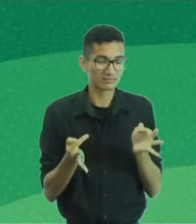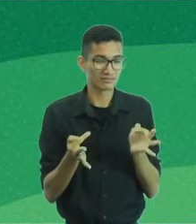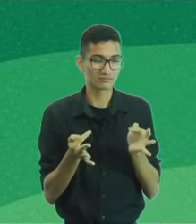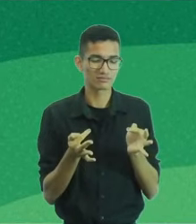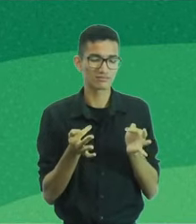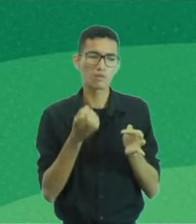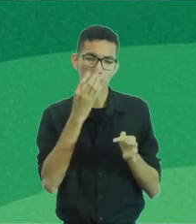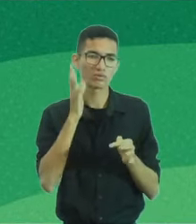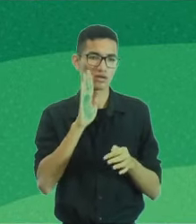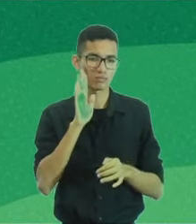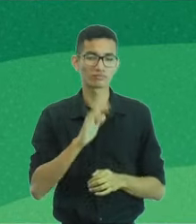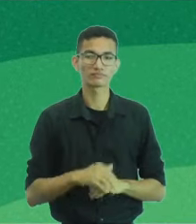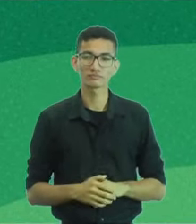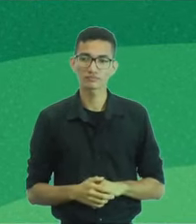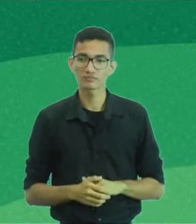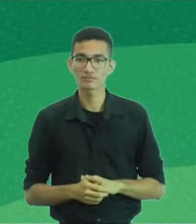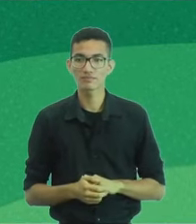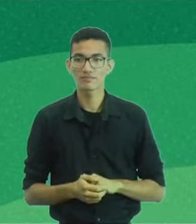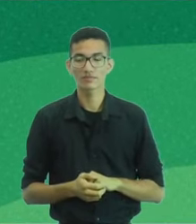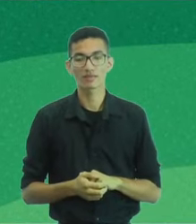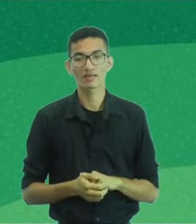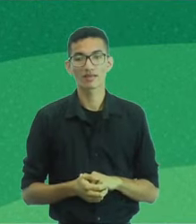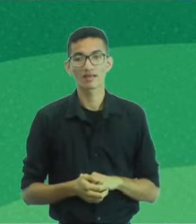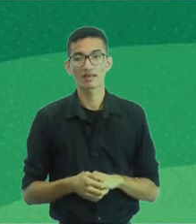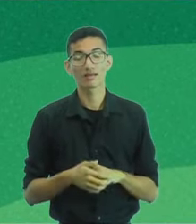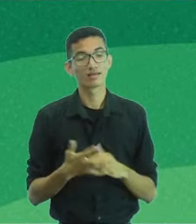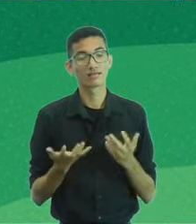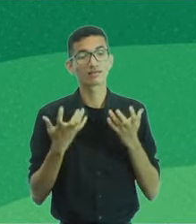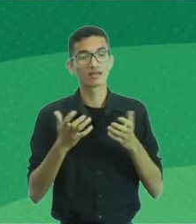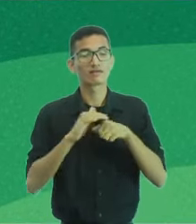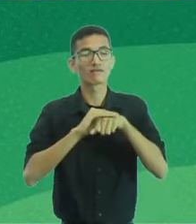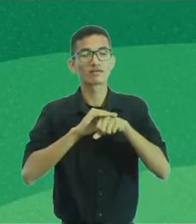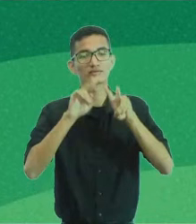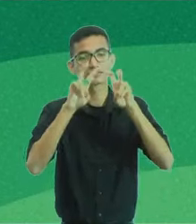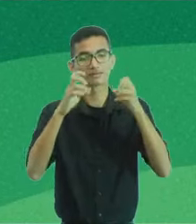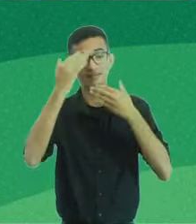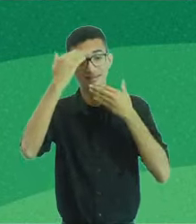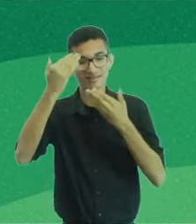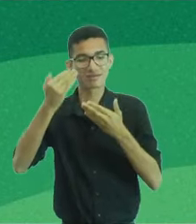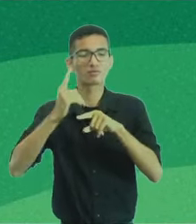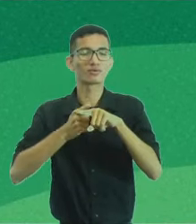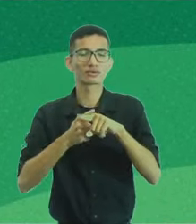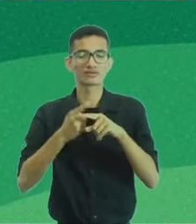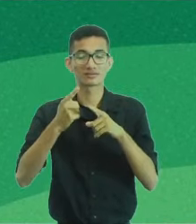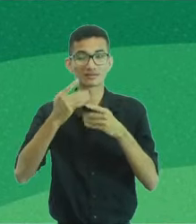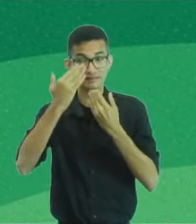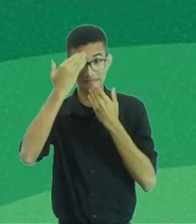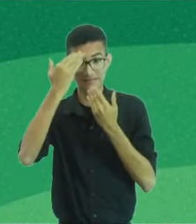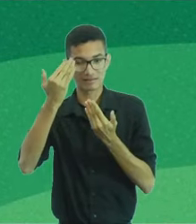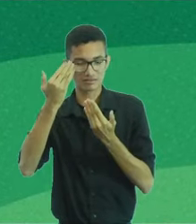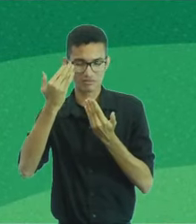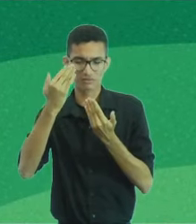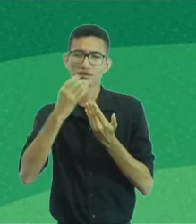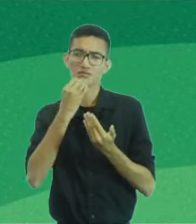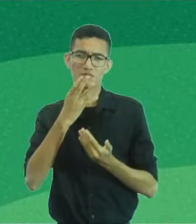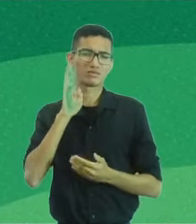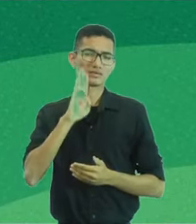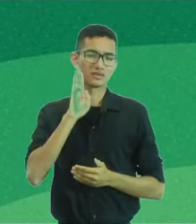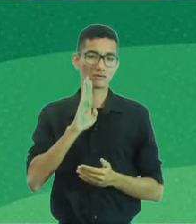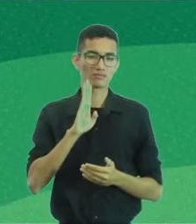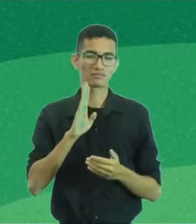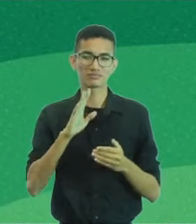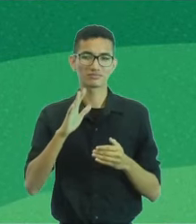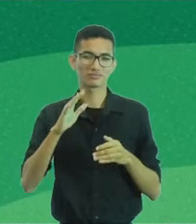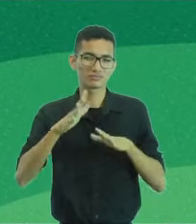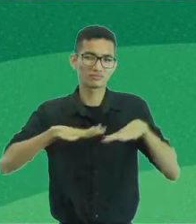é muito legal e tem eu quero falar sobre gratidão porque gratidão é uma coisa interessante porque acho